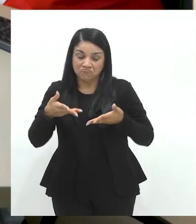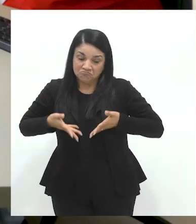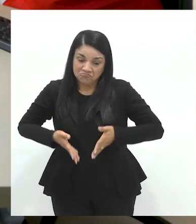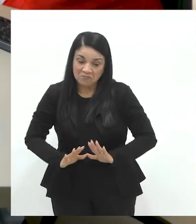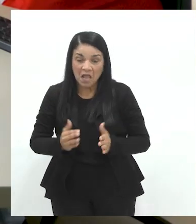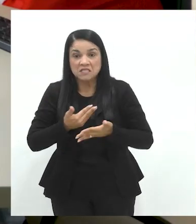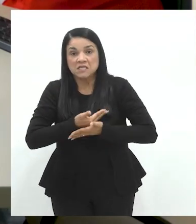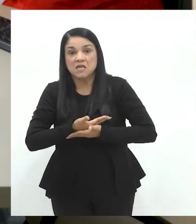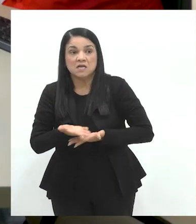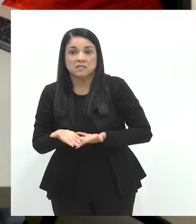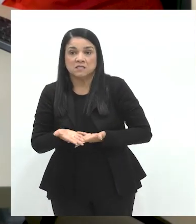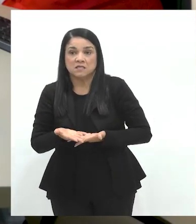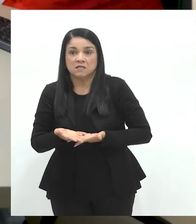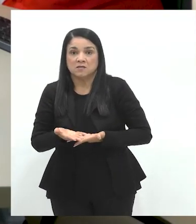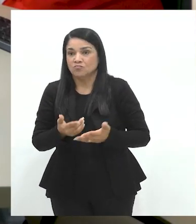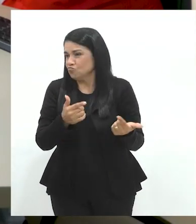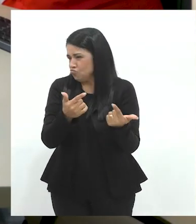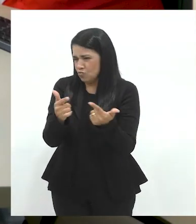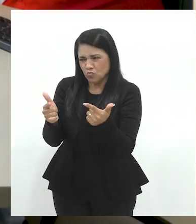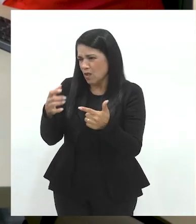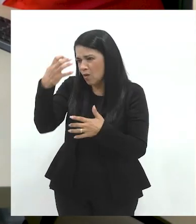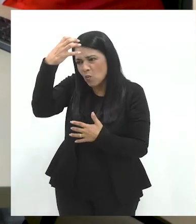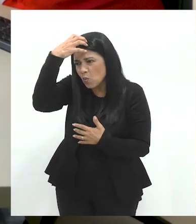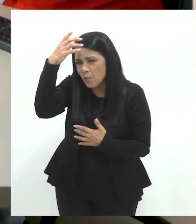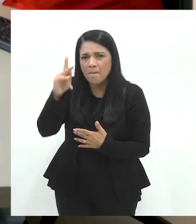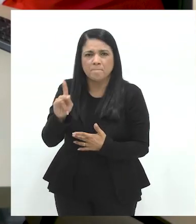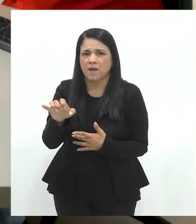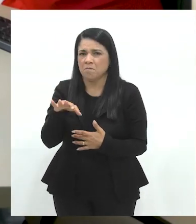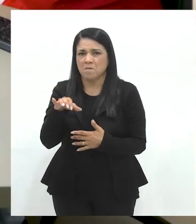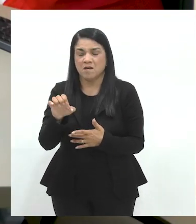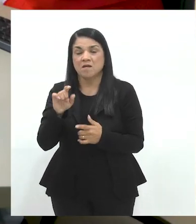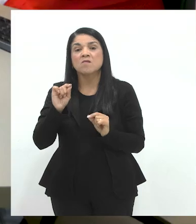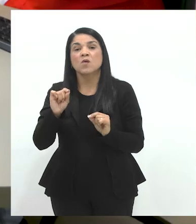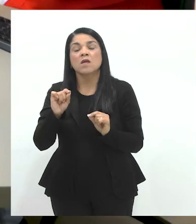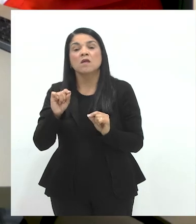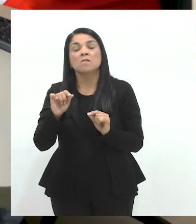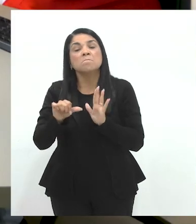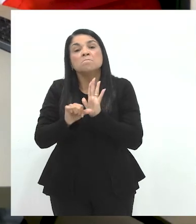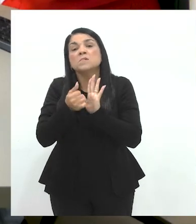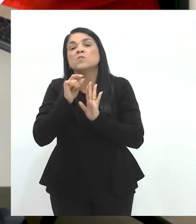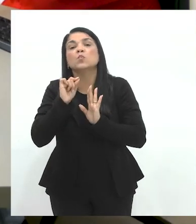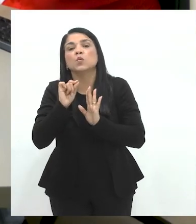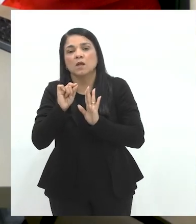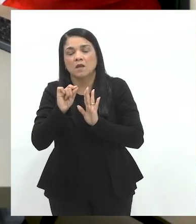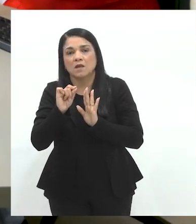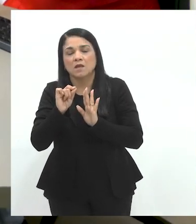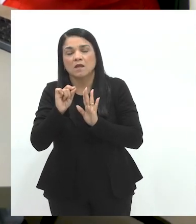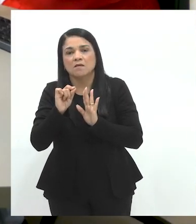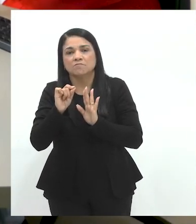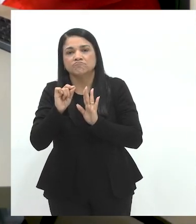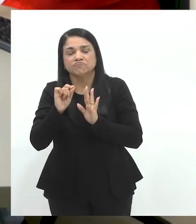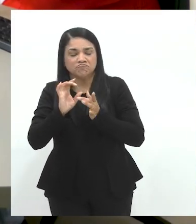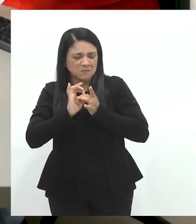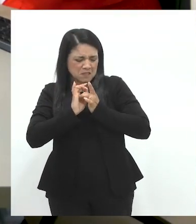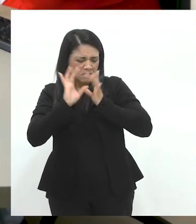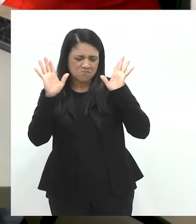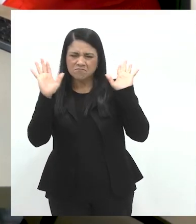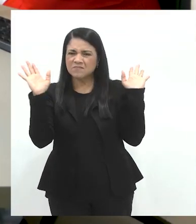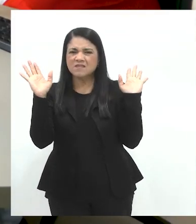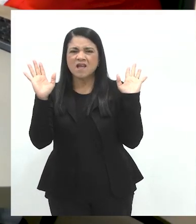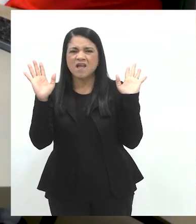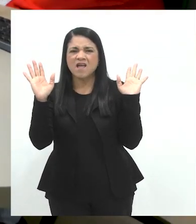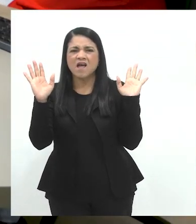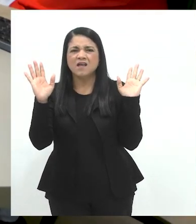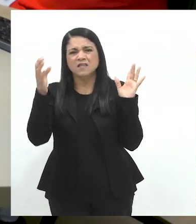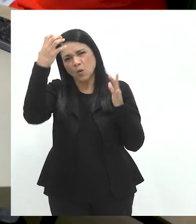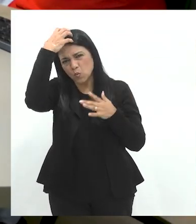com a criança, não. É Não tem culpa, genético. claro que Não tem não, não culpa. tem culpa, Então, o mas primeiro passo é se libertar de culpas, de sim, julgamentos sim, internos.